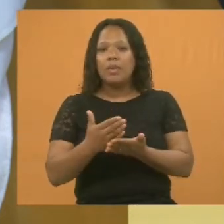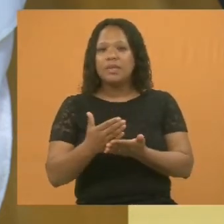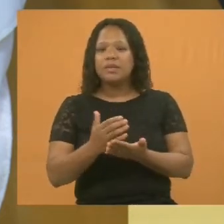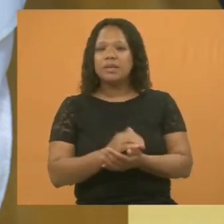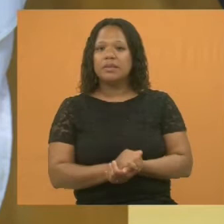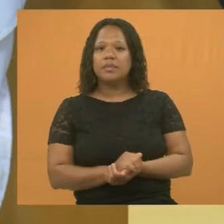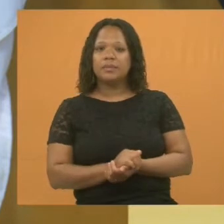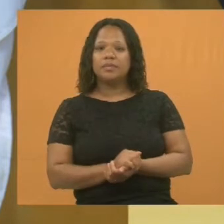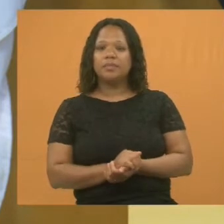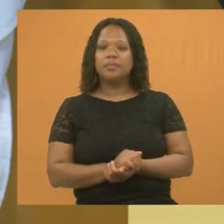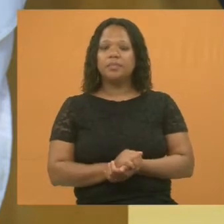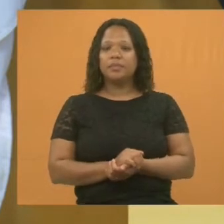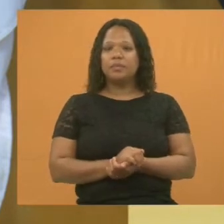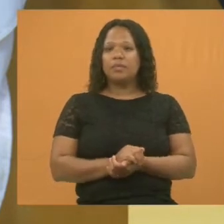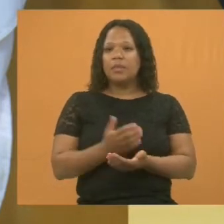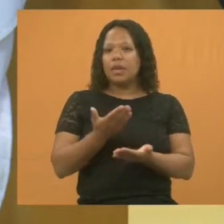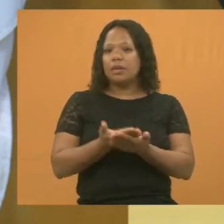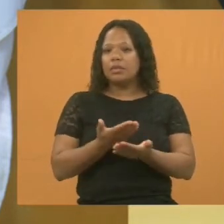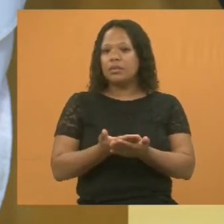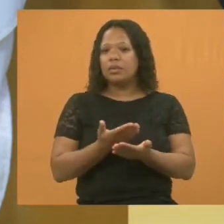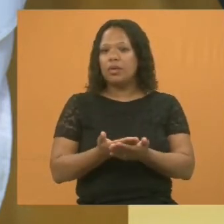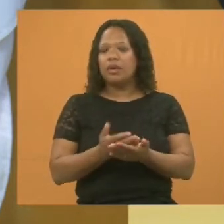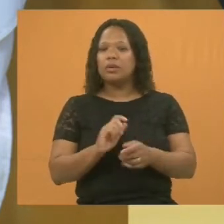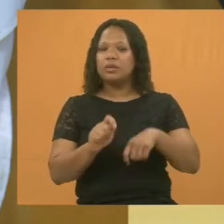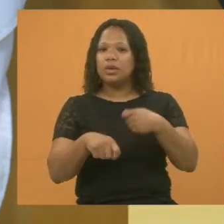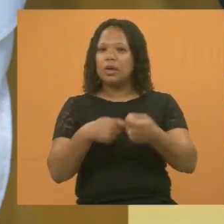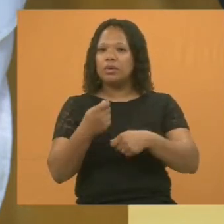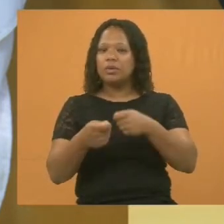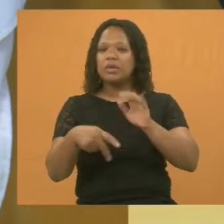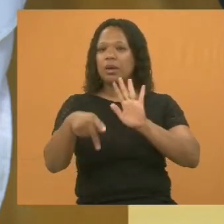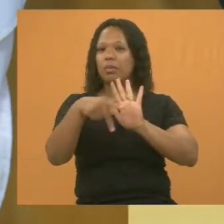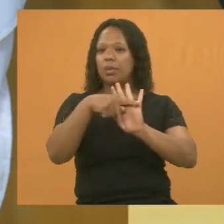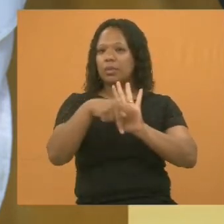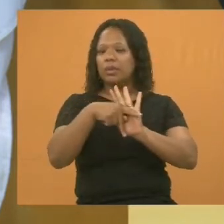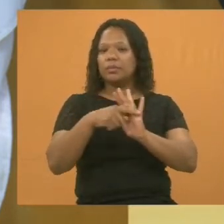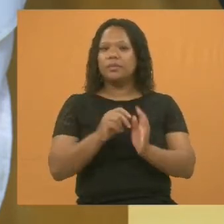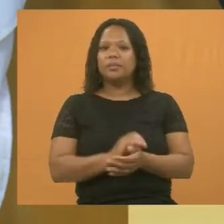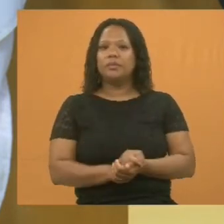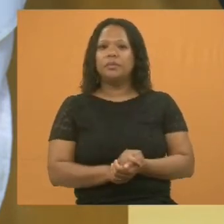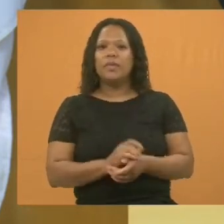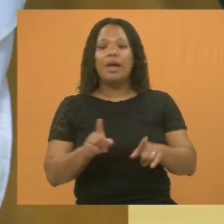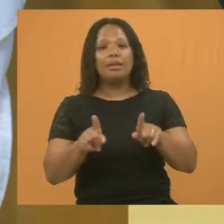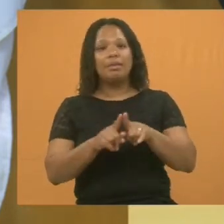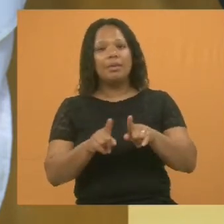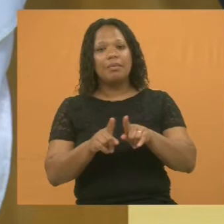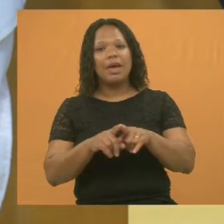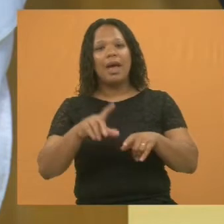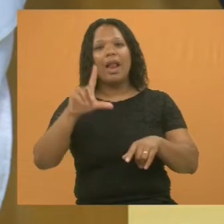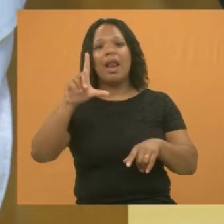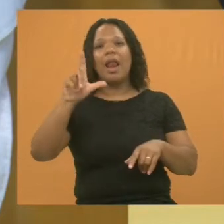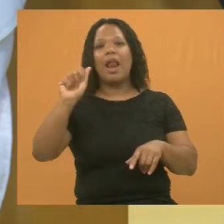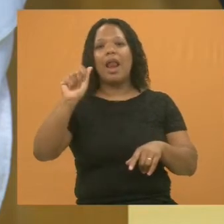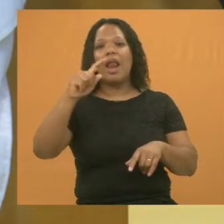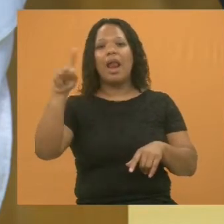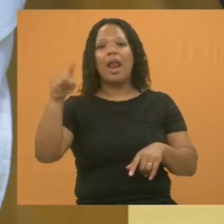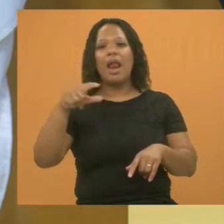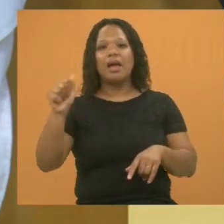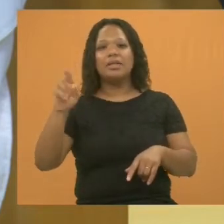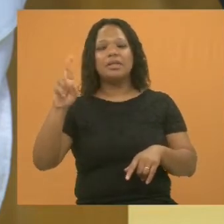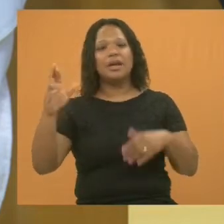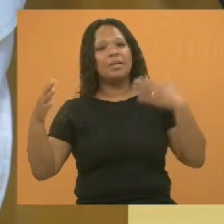Gestão Pública, aqui de Jacareí. A parte de atividade de lazer é o sistema de lazer